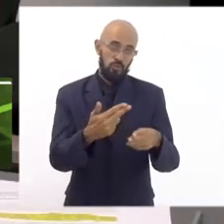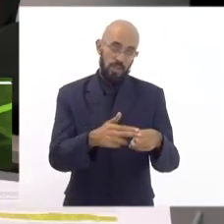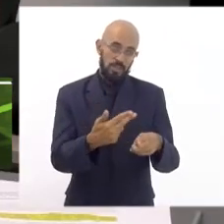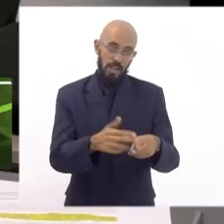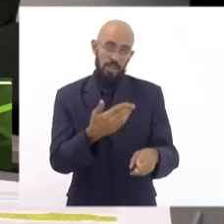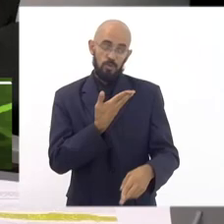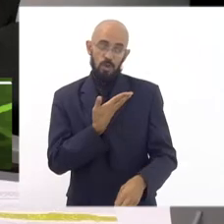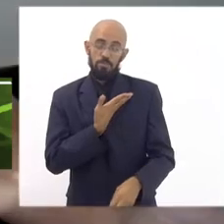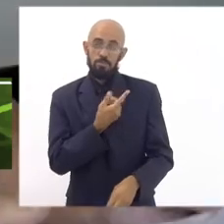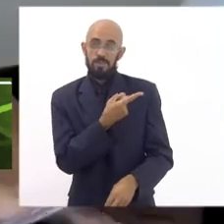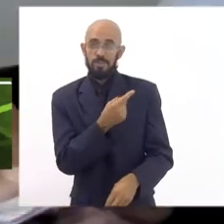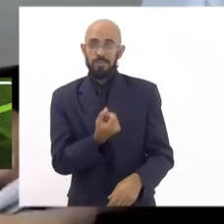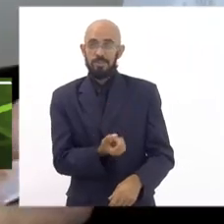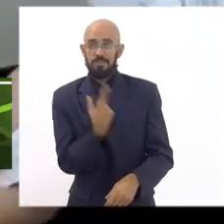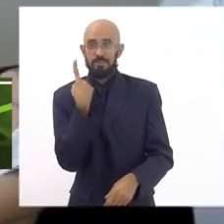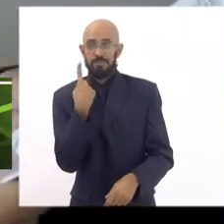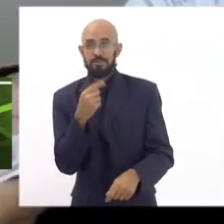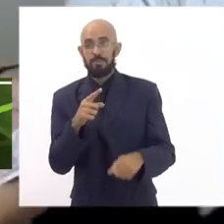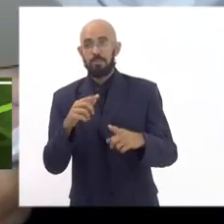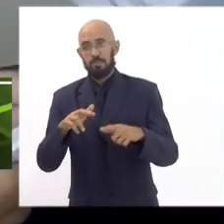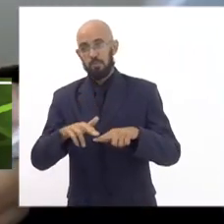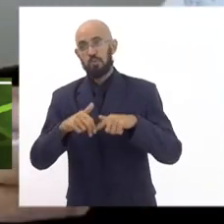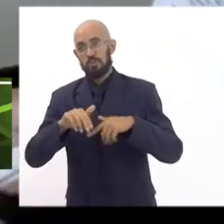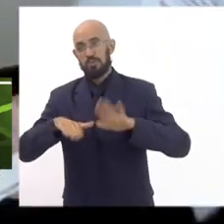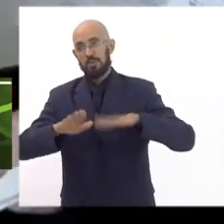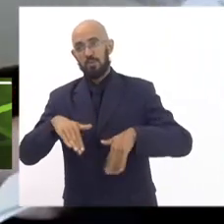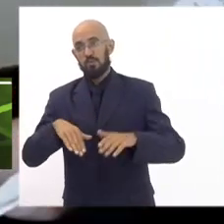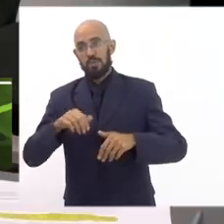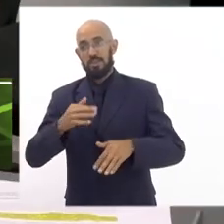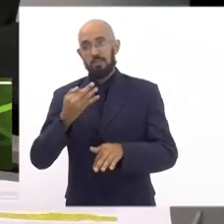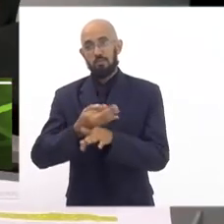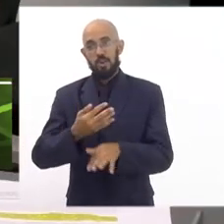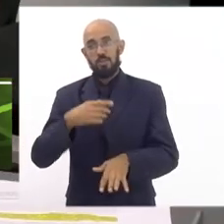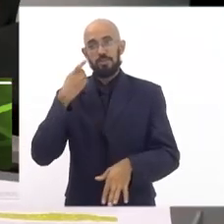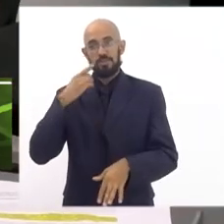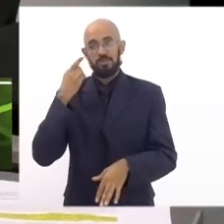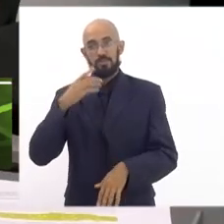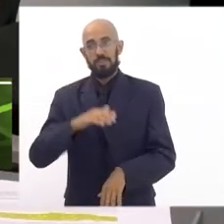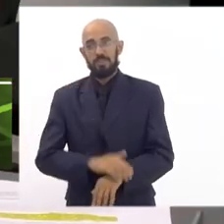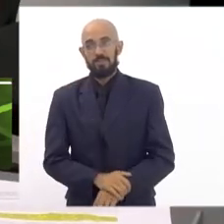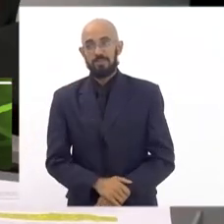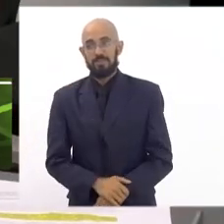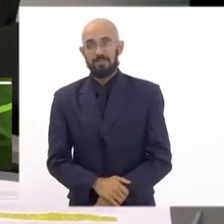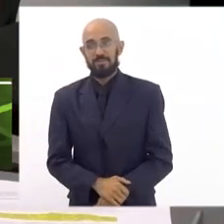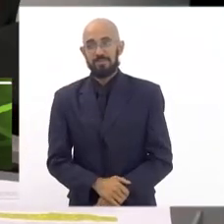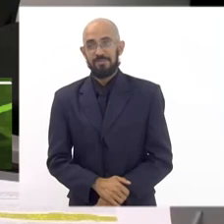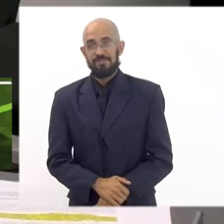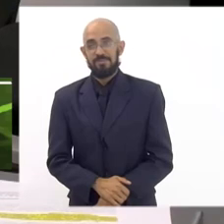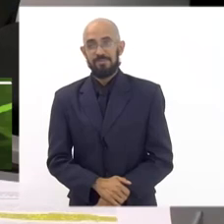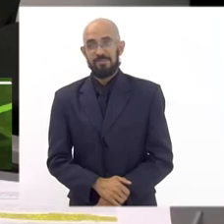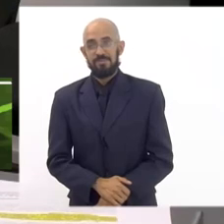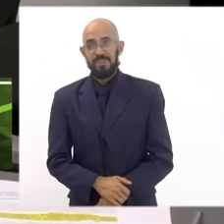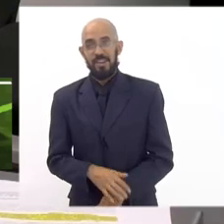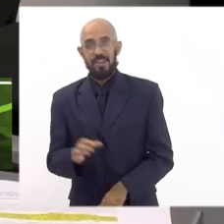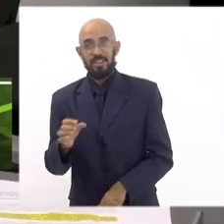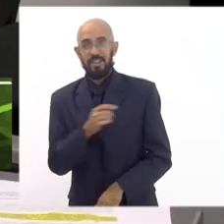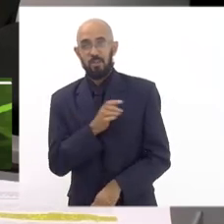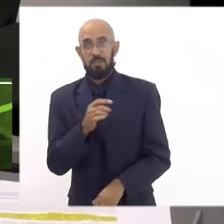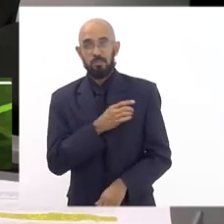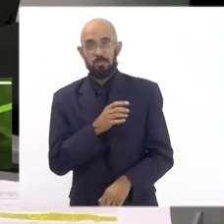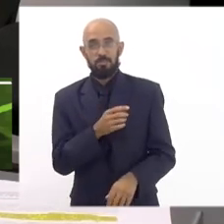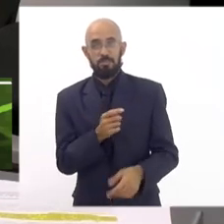por isso talvez se explique a ausência do deputado na comissão. O deputado Chico Machado está tenso com a questão da filiação